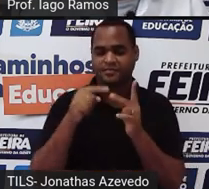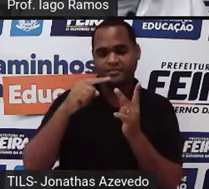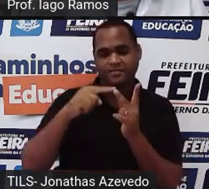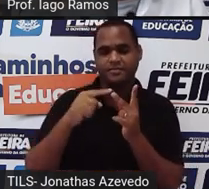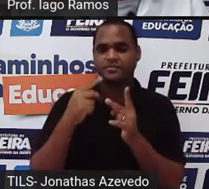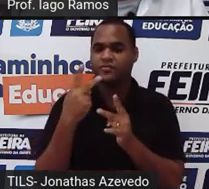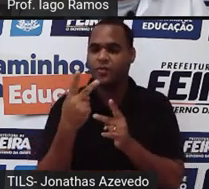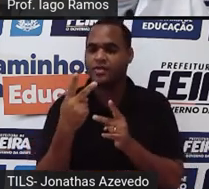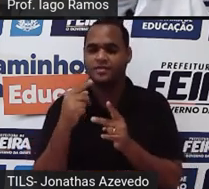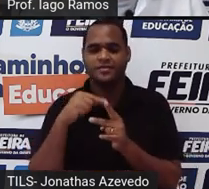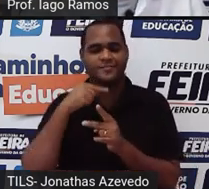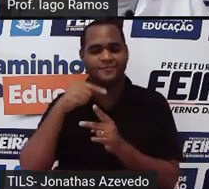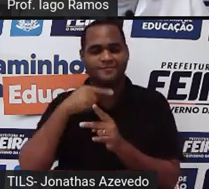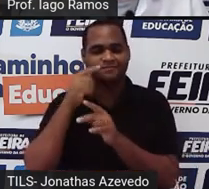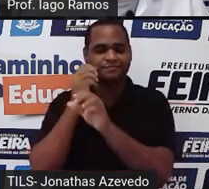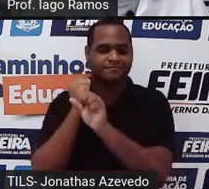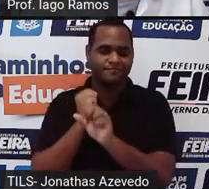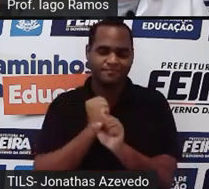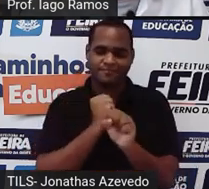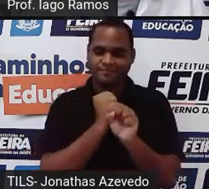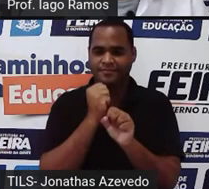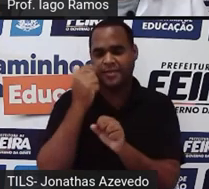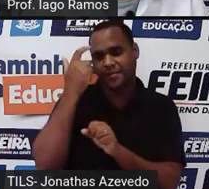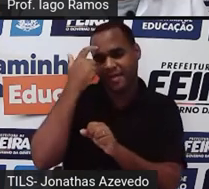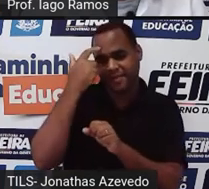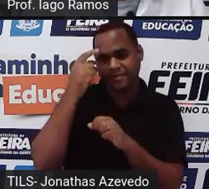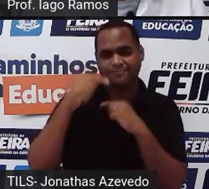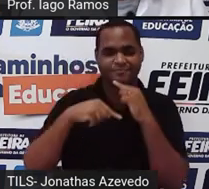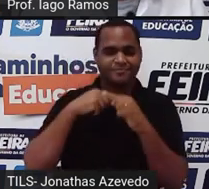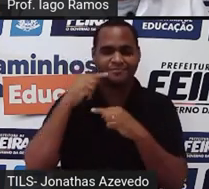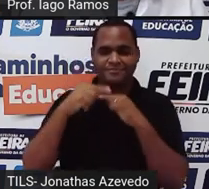calcular assim, né? Mentalmente, a raiz quadrada de 2.